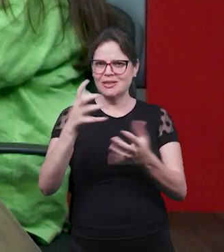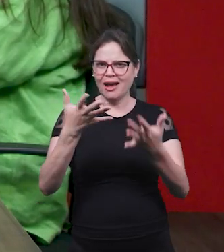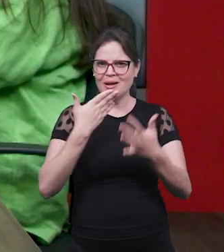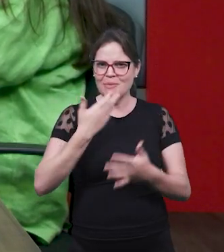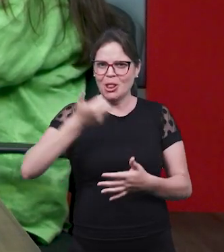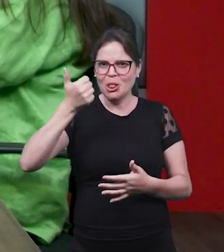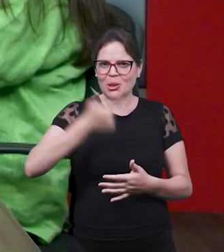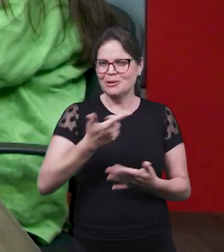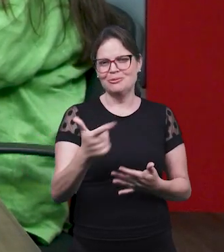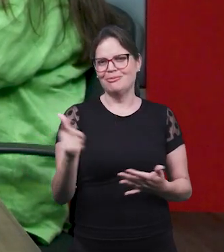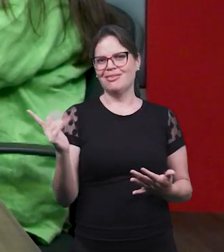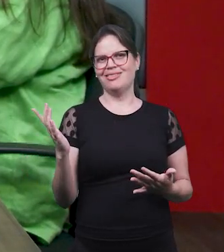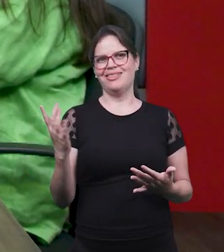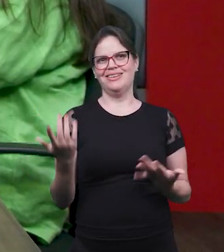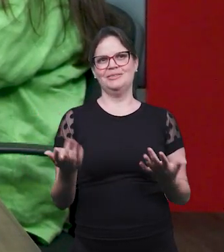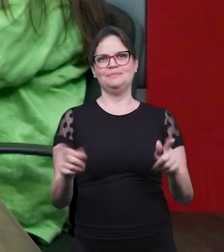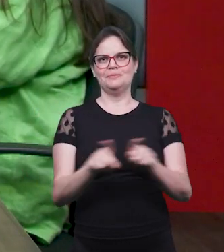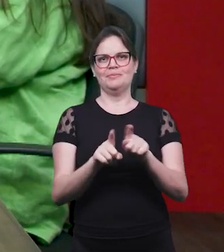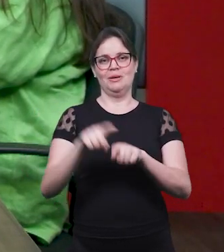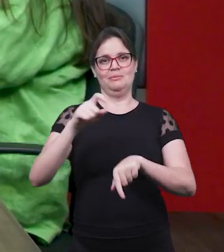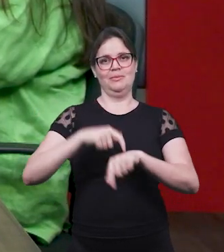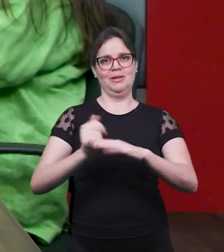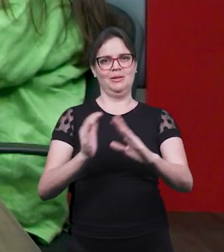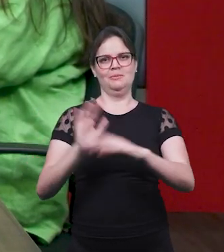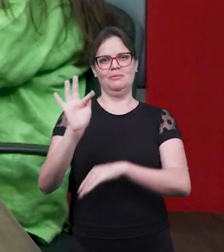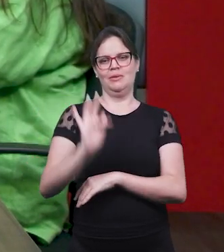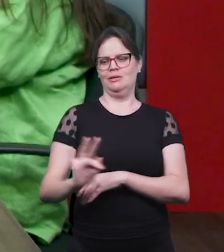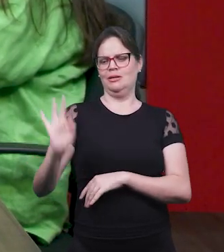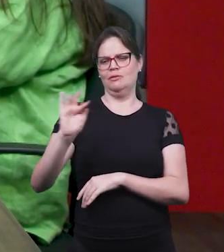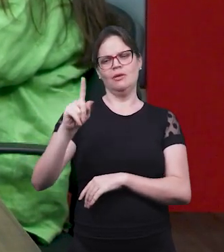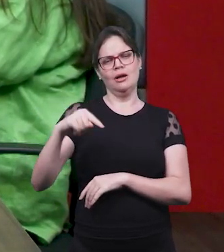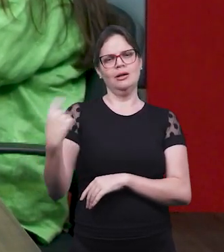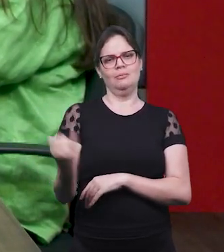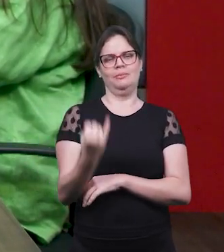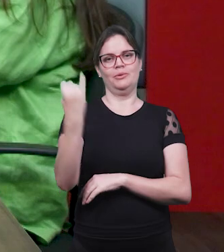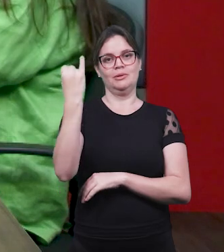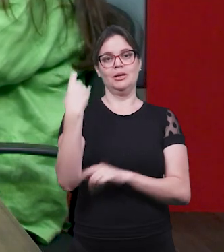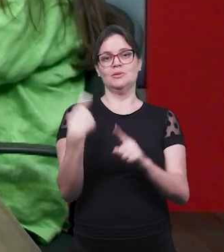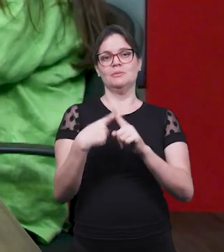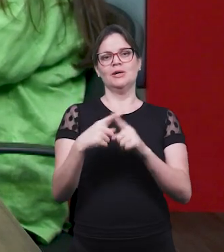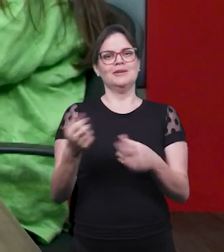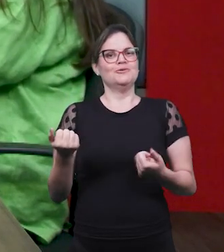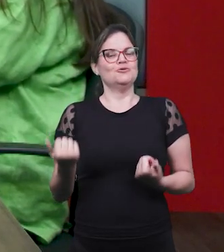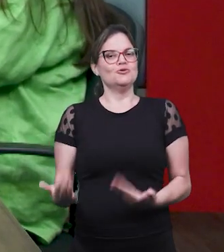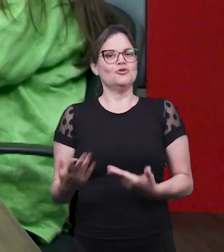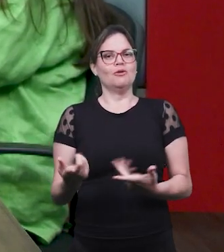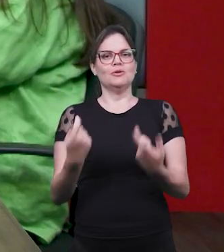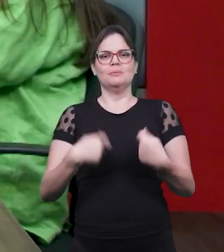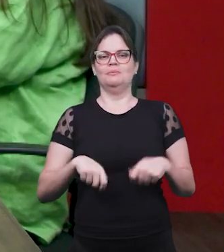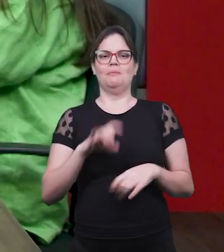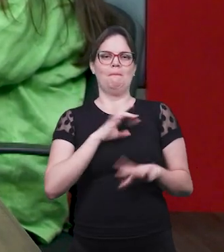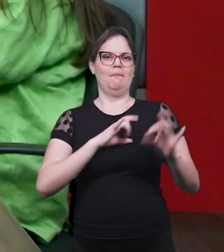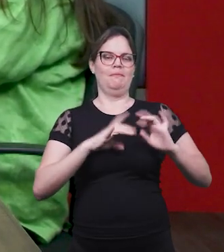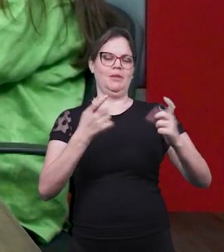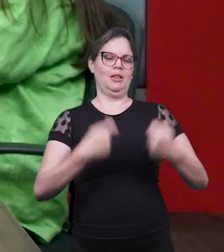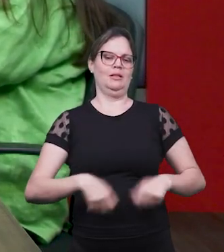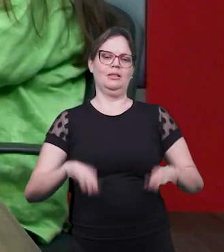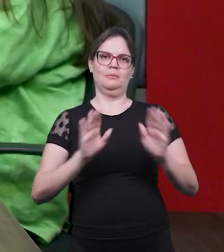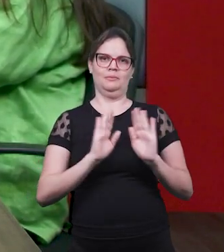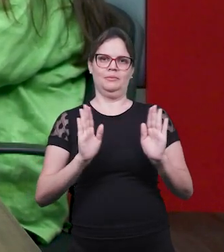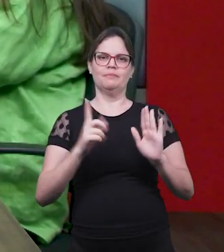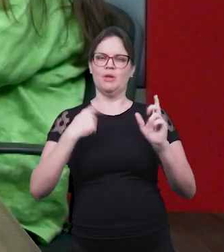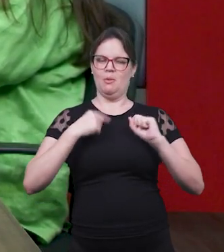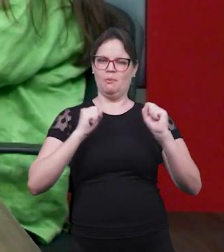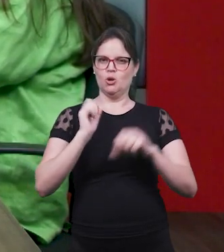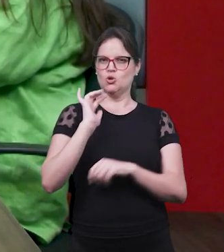da faculdade, né? O momento da faculdade é muito importante o jovem não temer também. Eu posso